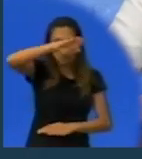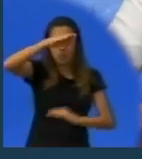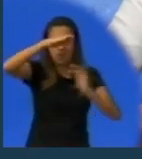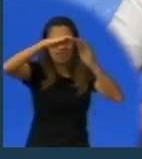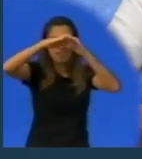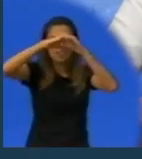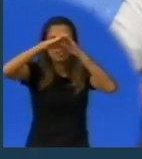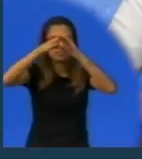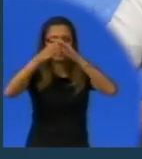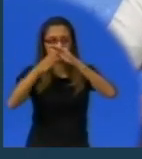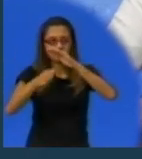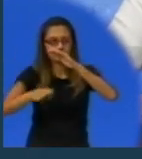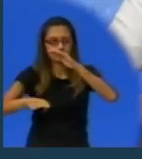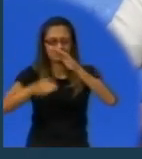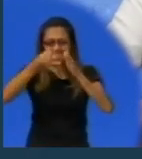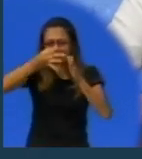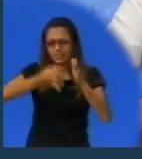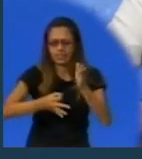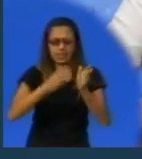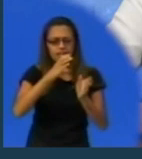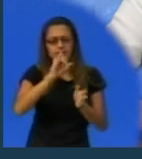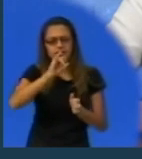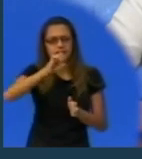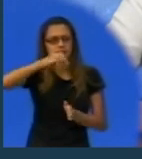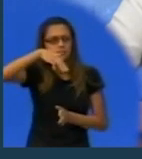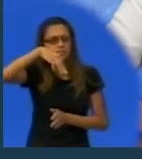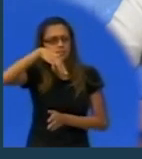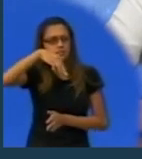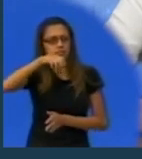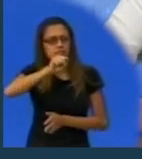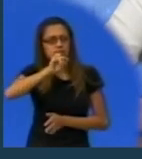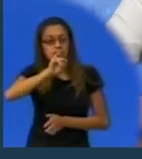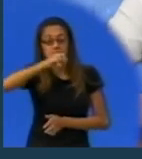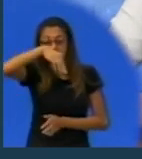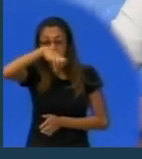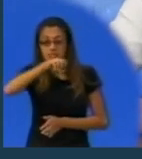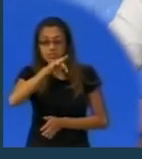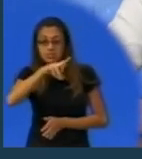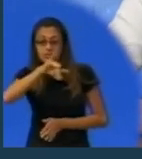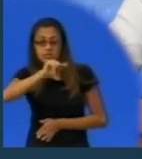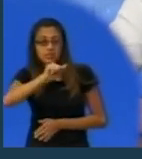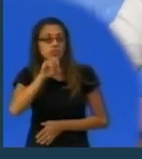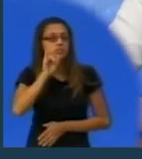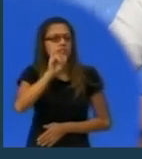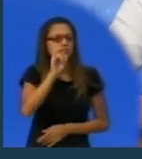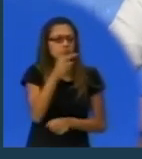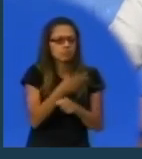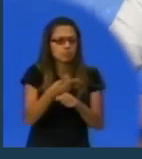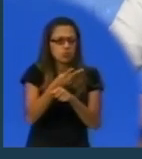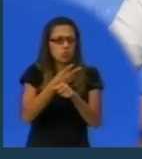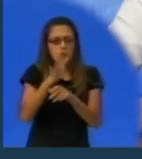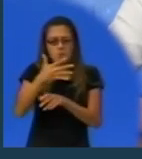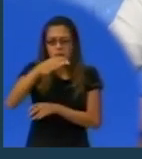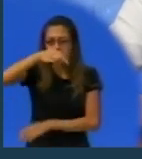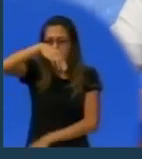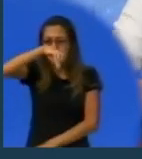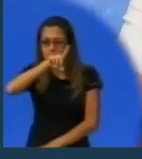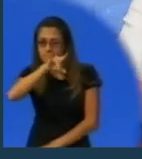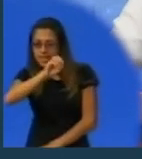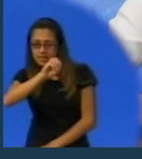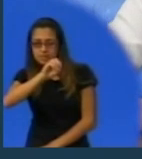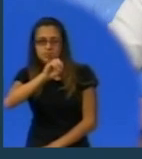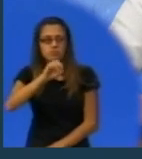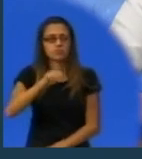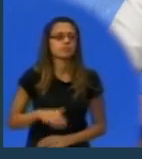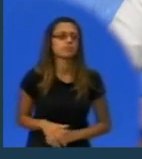perfeita de simetria. O que significa essa simetria avaliada? Se eu for para esse valor médio, que é na posição central, então a minha